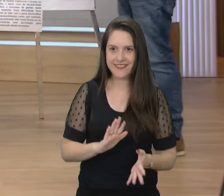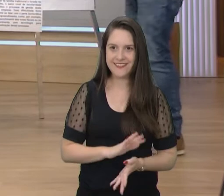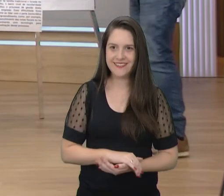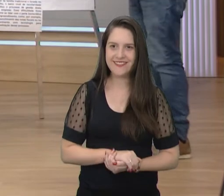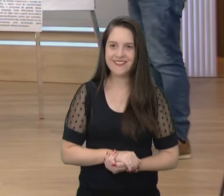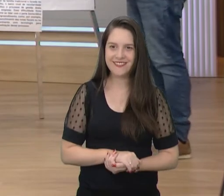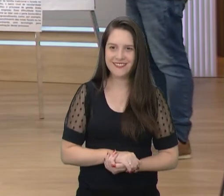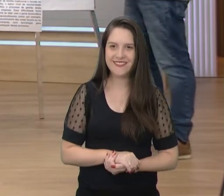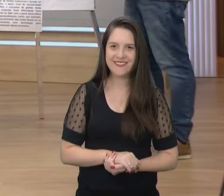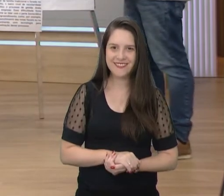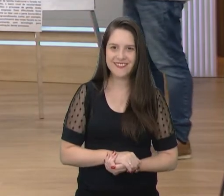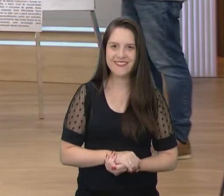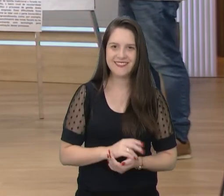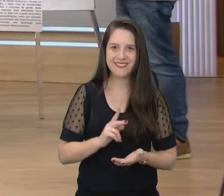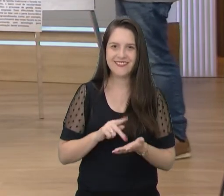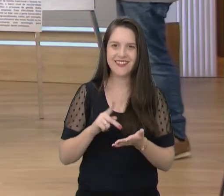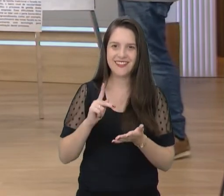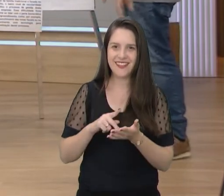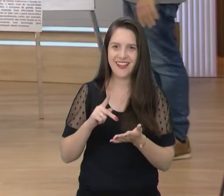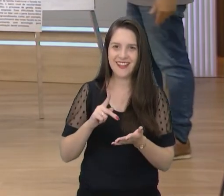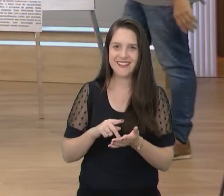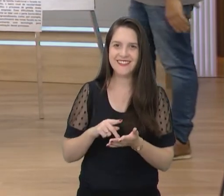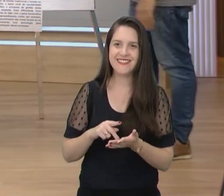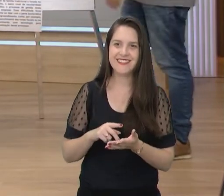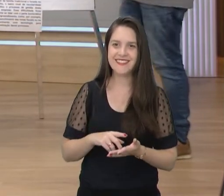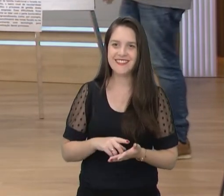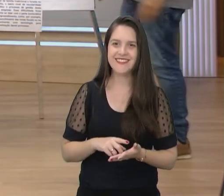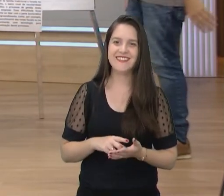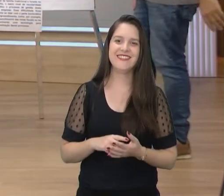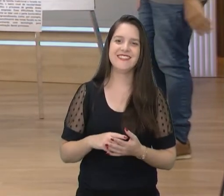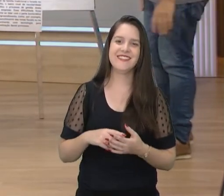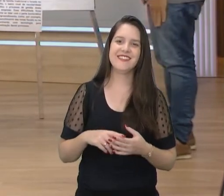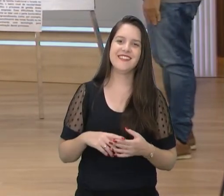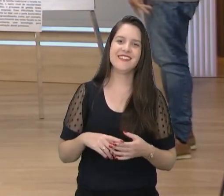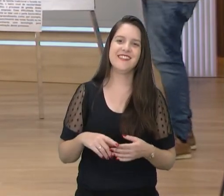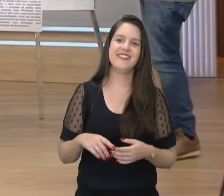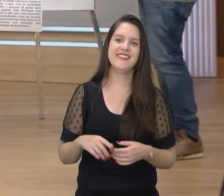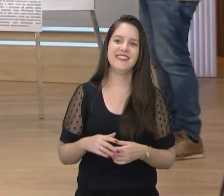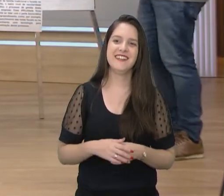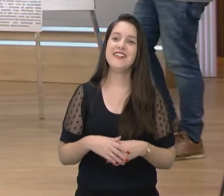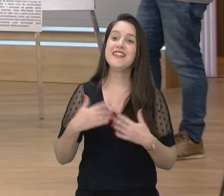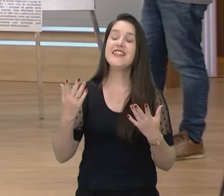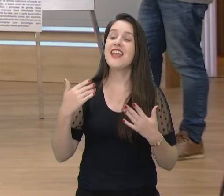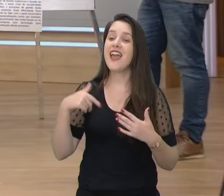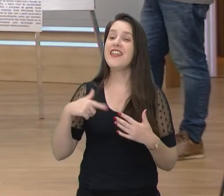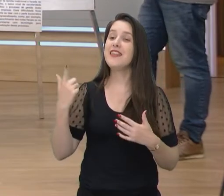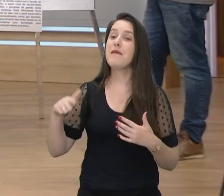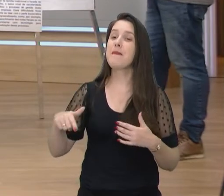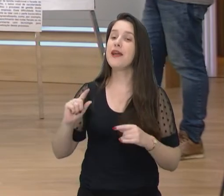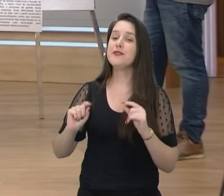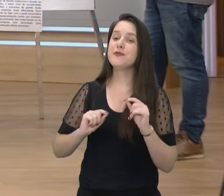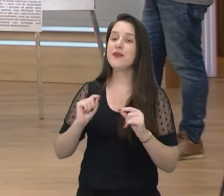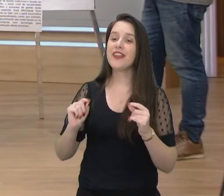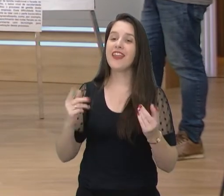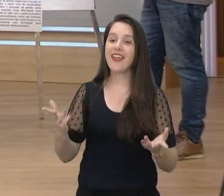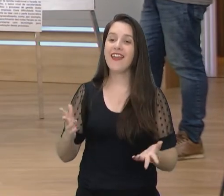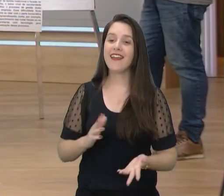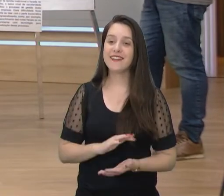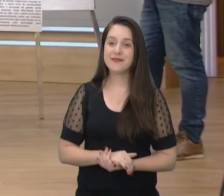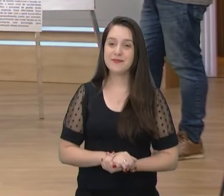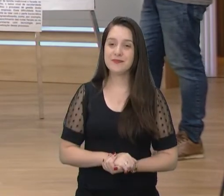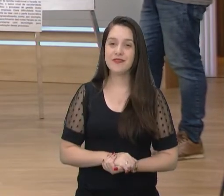mesmo, Janaína. Então, o cara morre com a empresa, ela ri. Vê se pode. E aí, o que mais que a gente pode colocar aí? Vamos ver se tem uma coisa